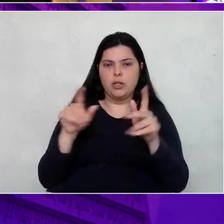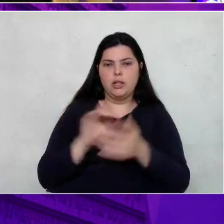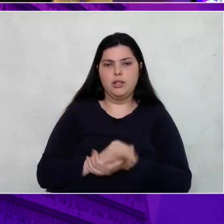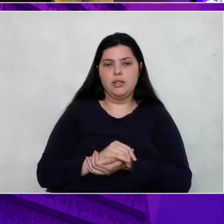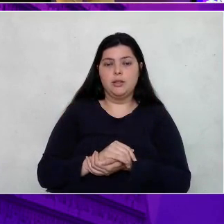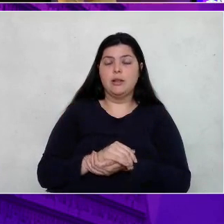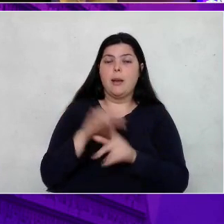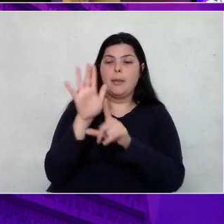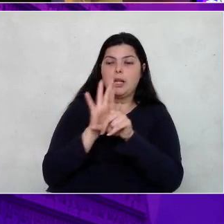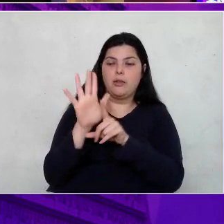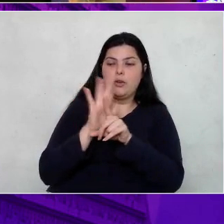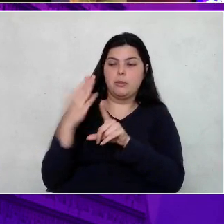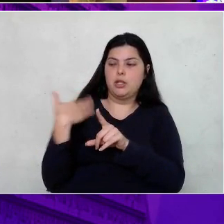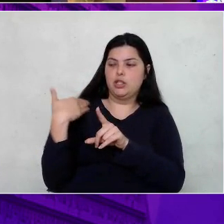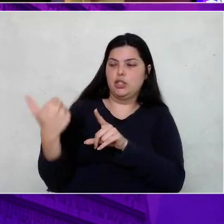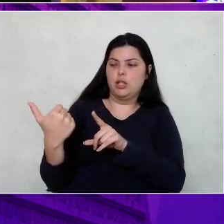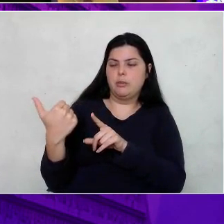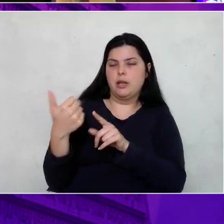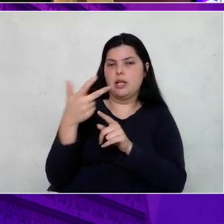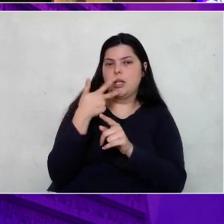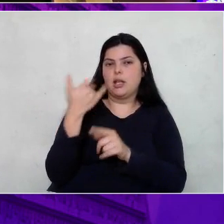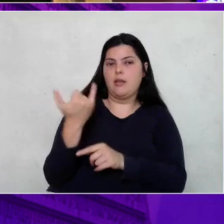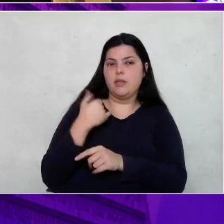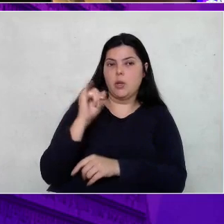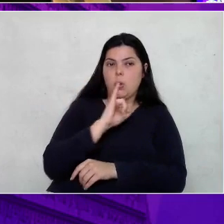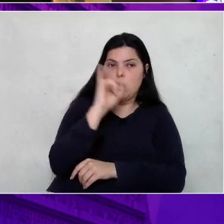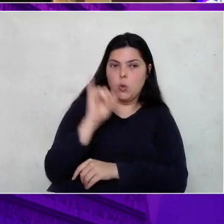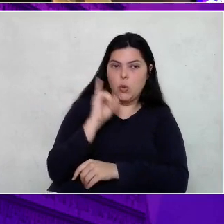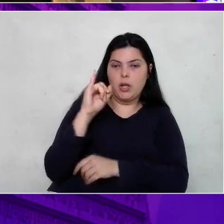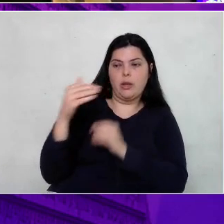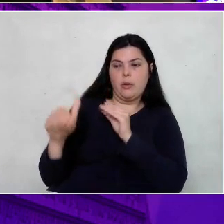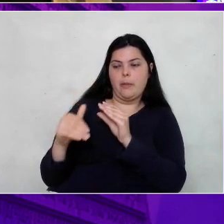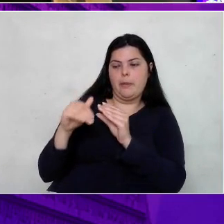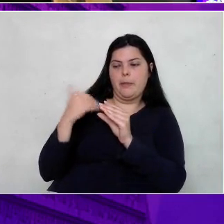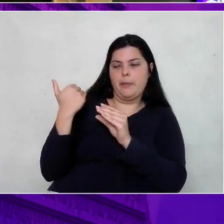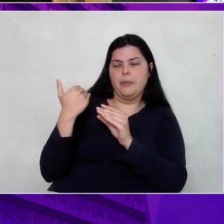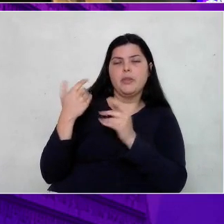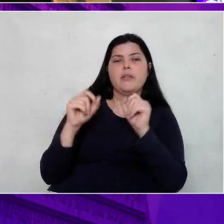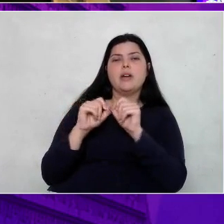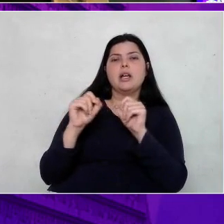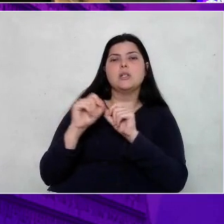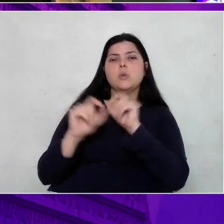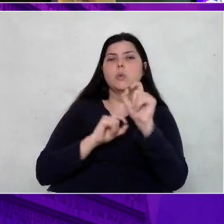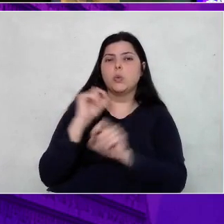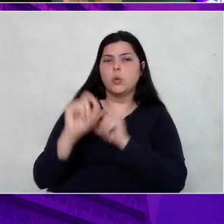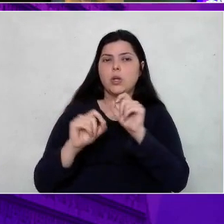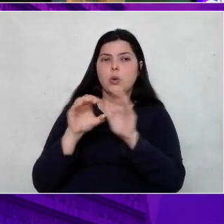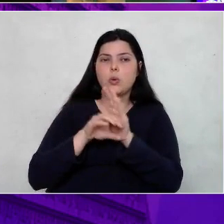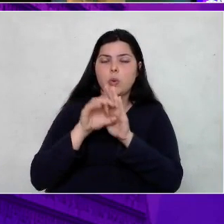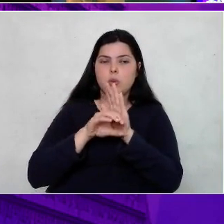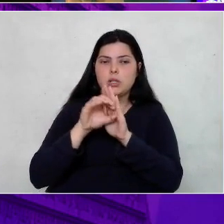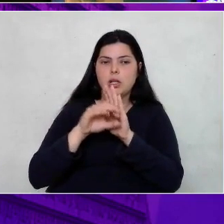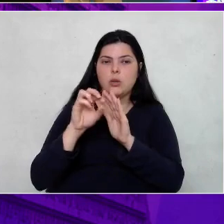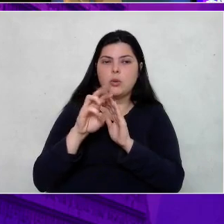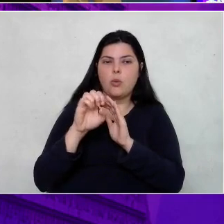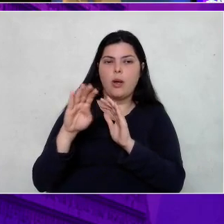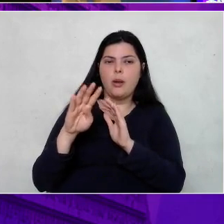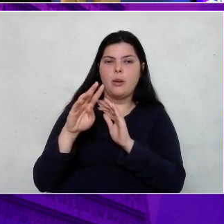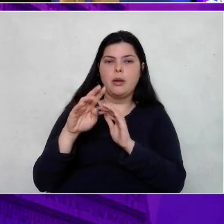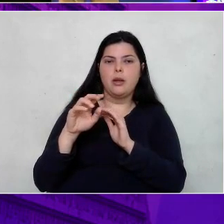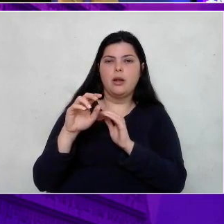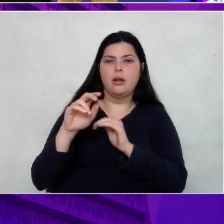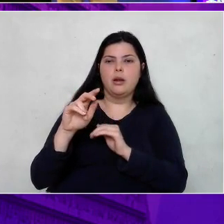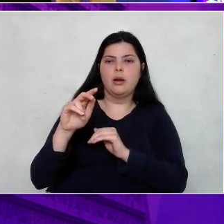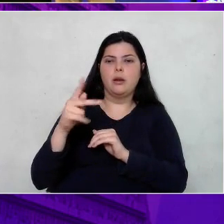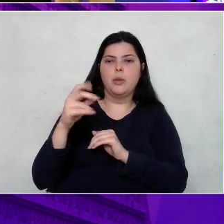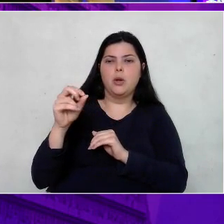plataforma me chama de volta dizendo: oi, recebi esta mensagem. O que eu faço? Então, o conceito de webhook é exatamente isso. Você deixa um URL sua